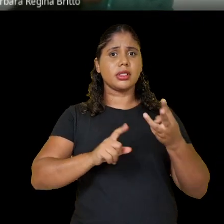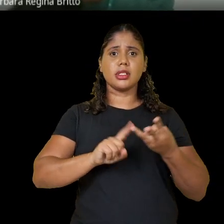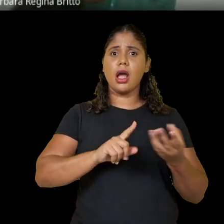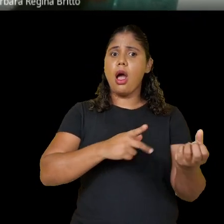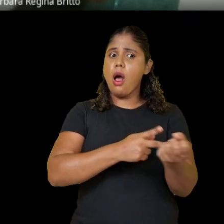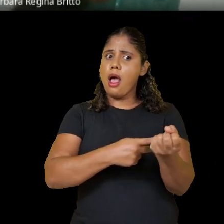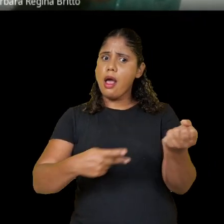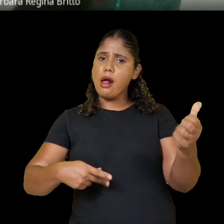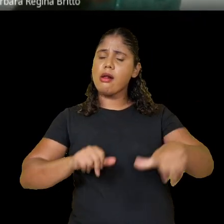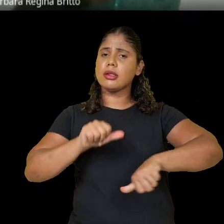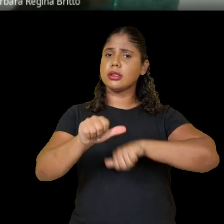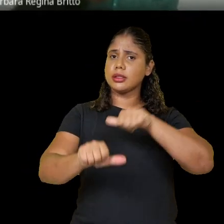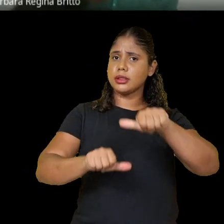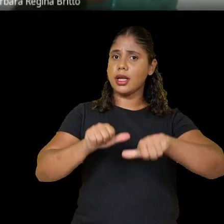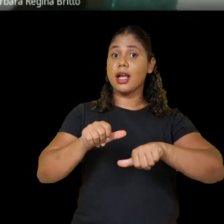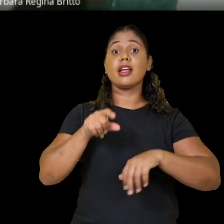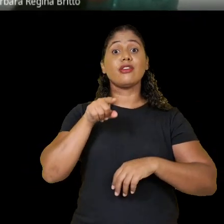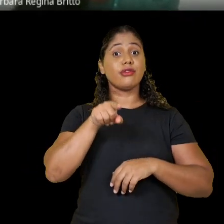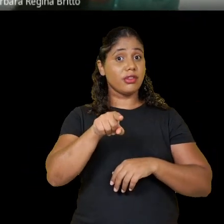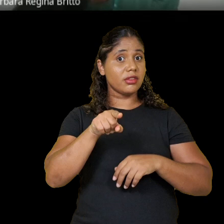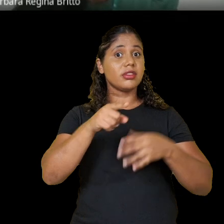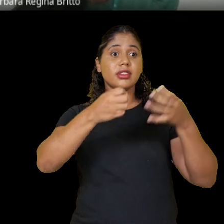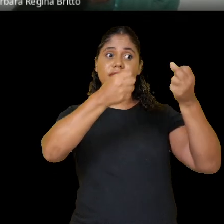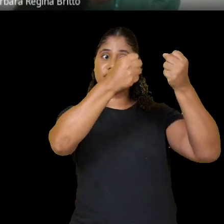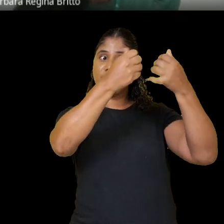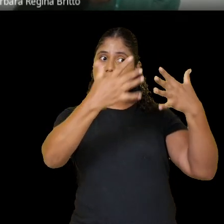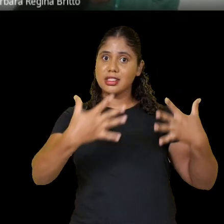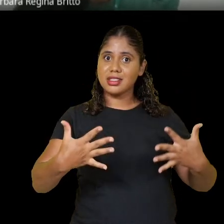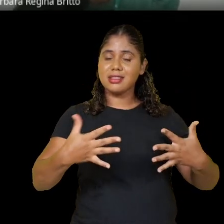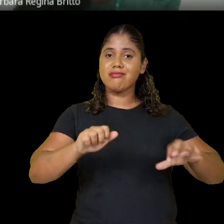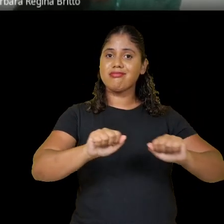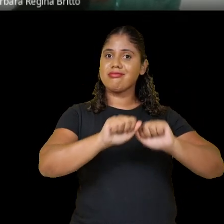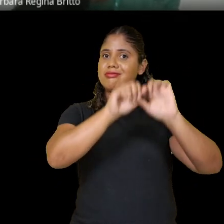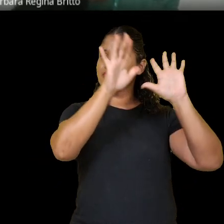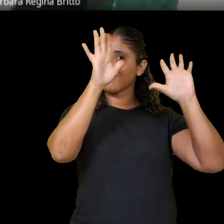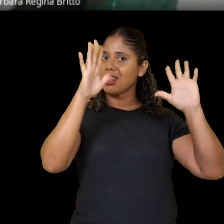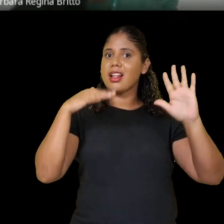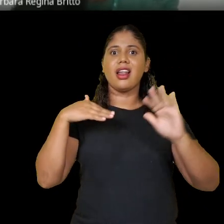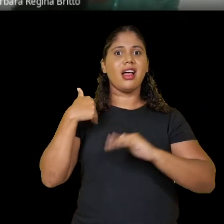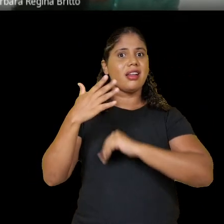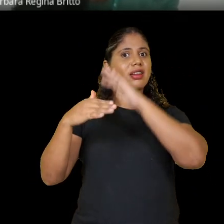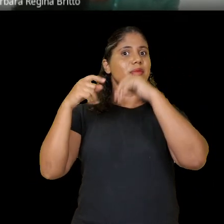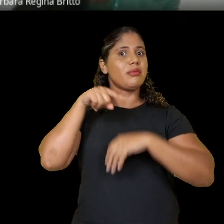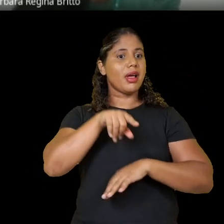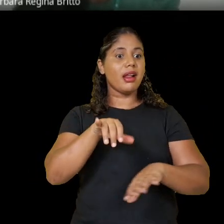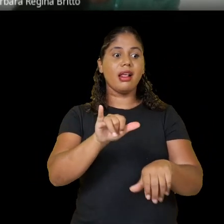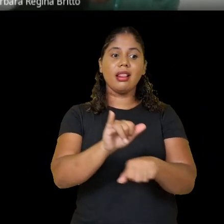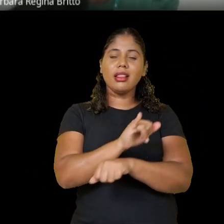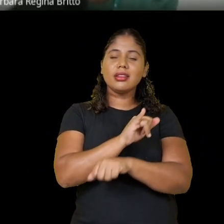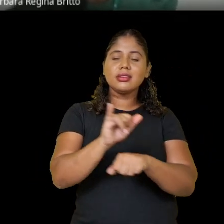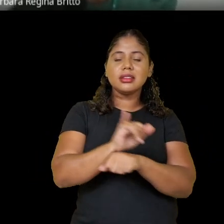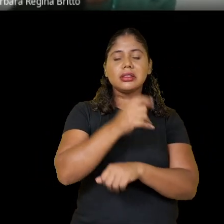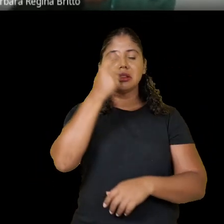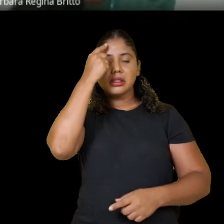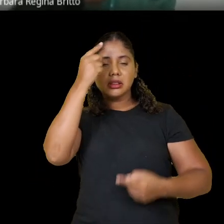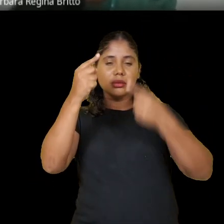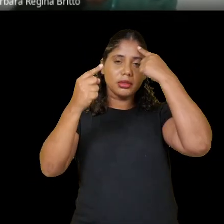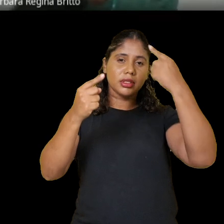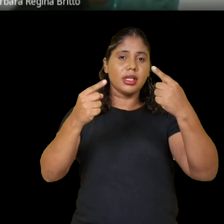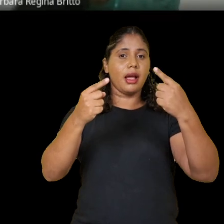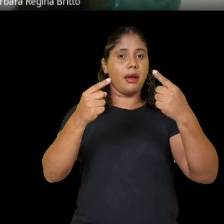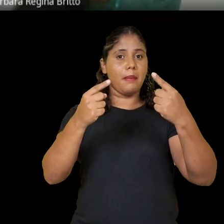resposta hormonal, e aí você consegue esclarecer esse processo para que ela crie estratégia, muitas das vezes,